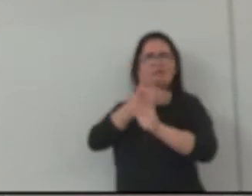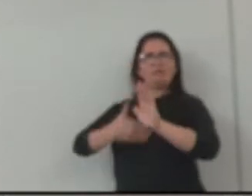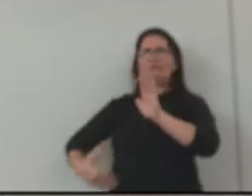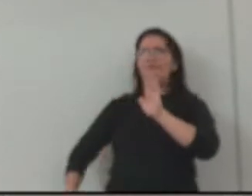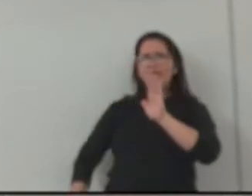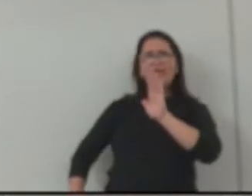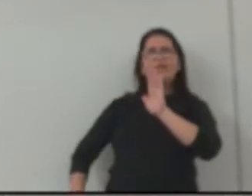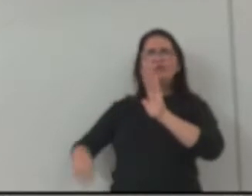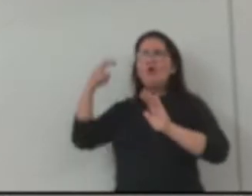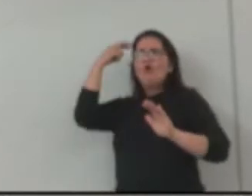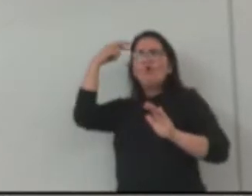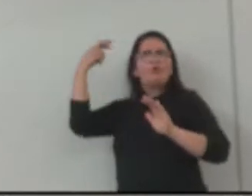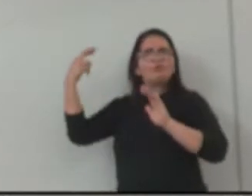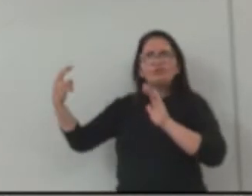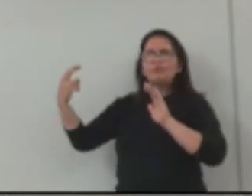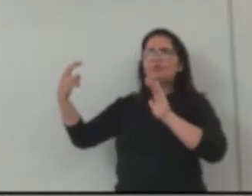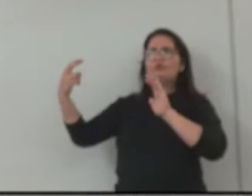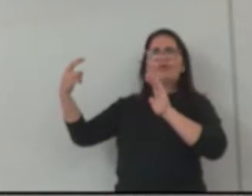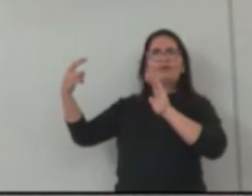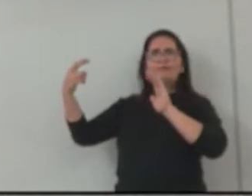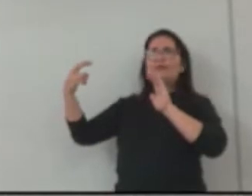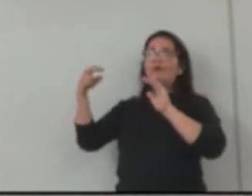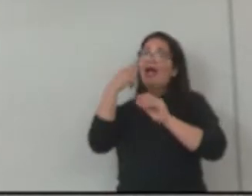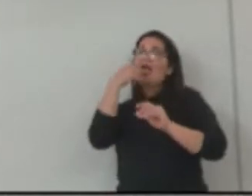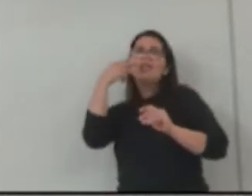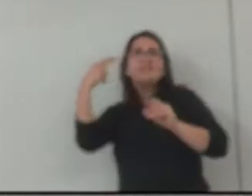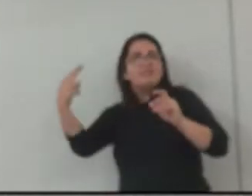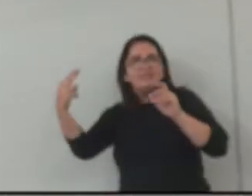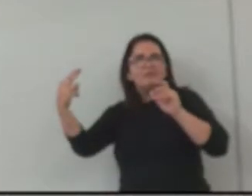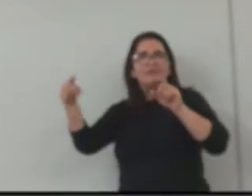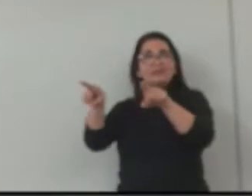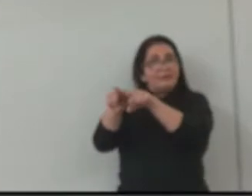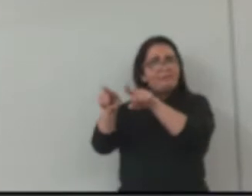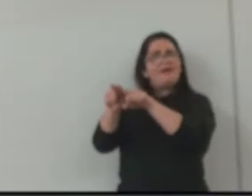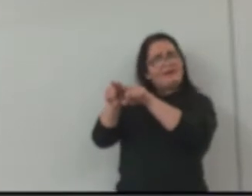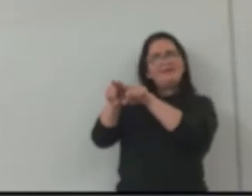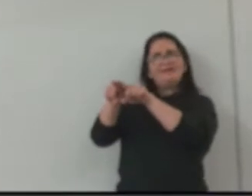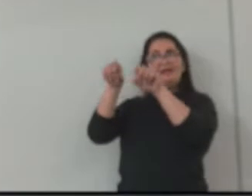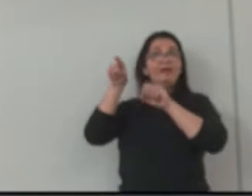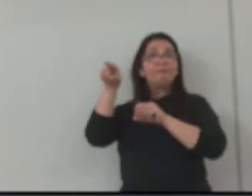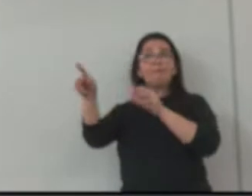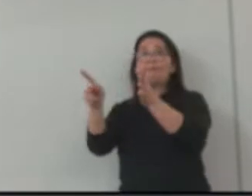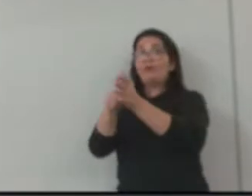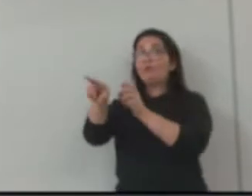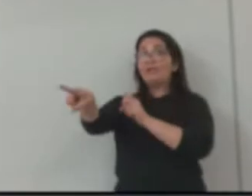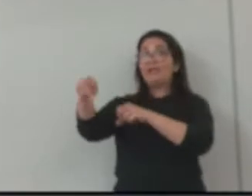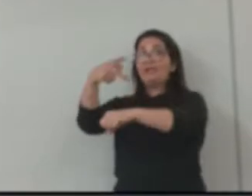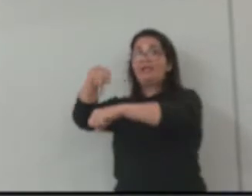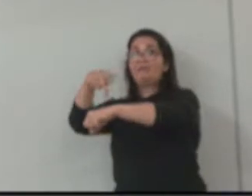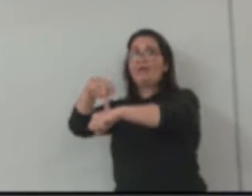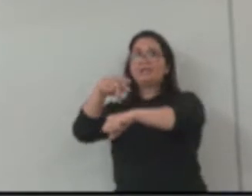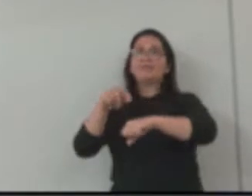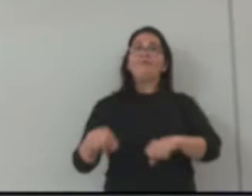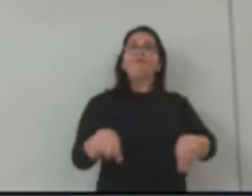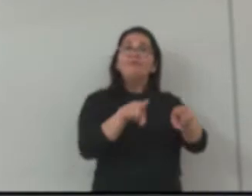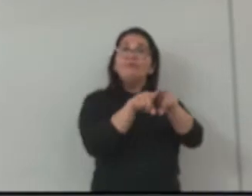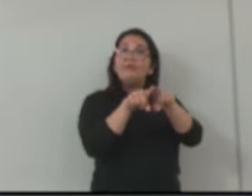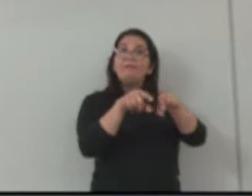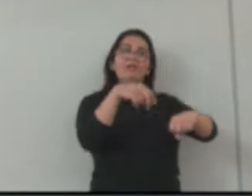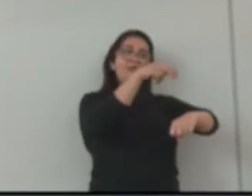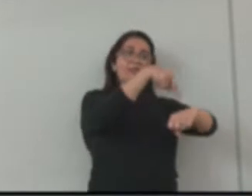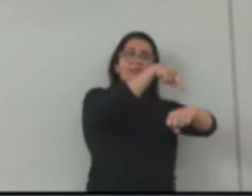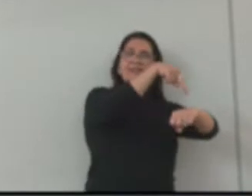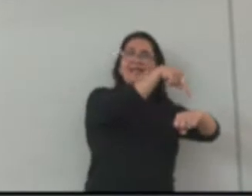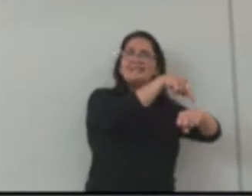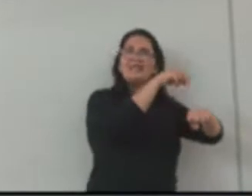cultura, o seu idioma falado. Nação significa uma união